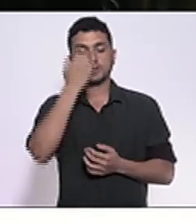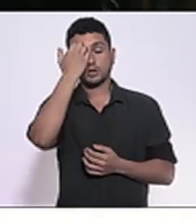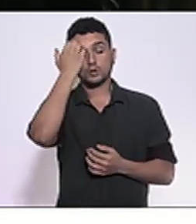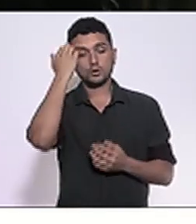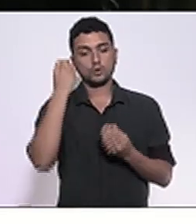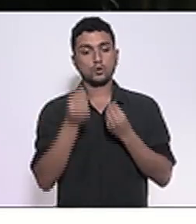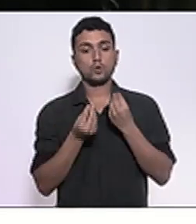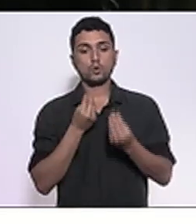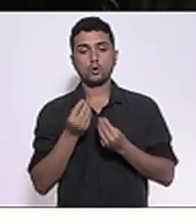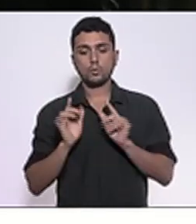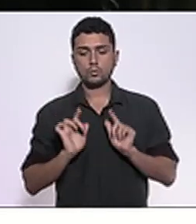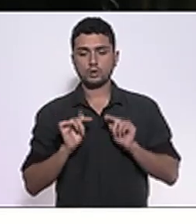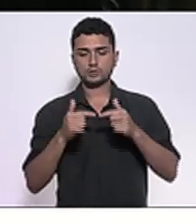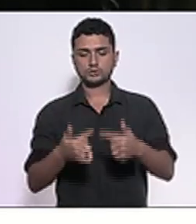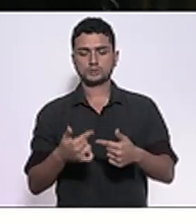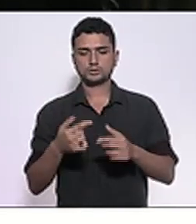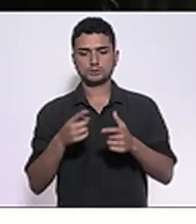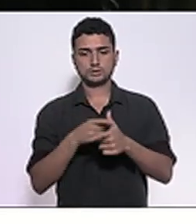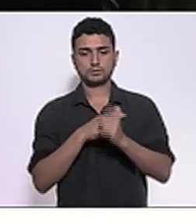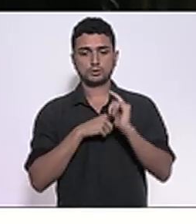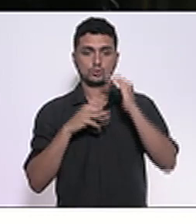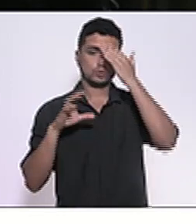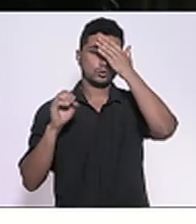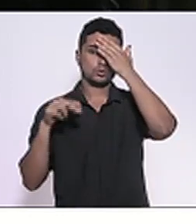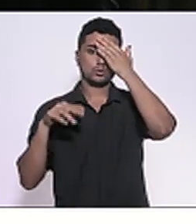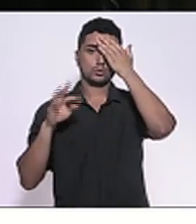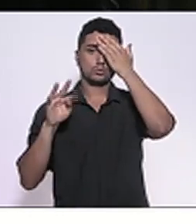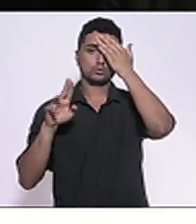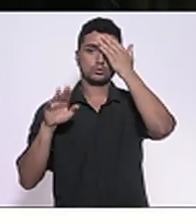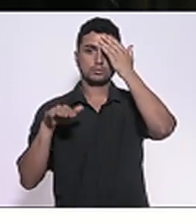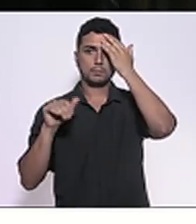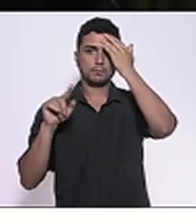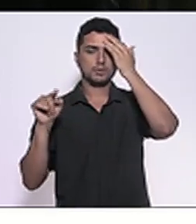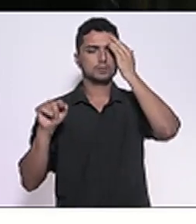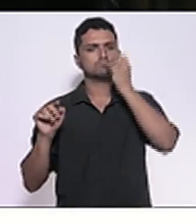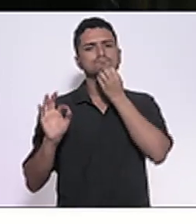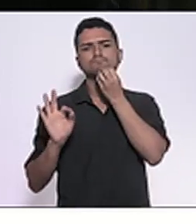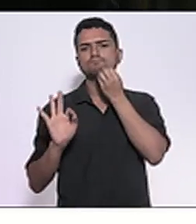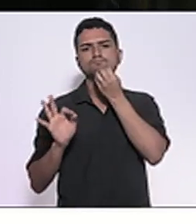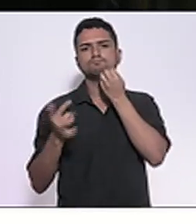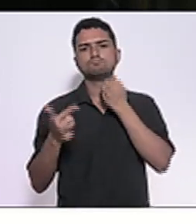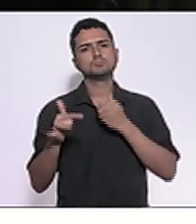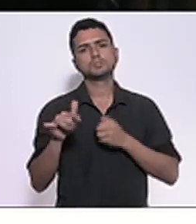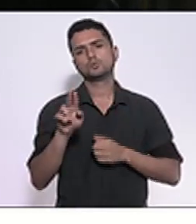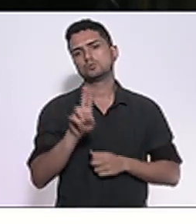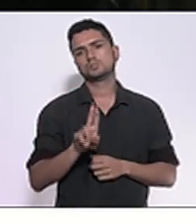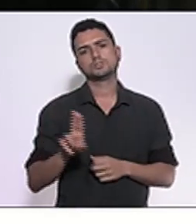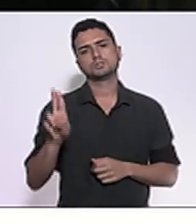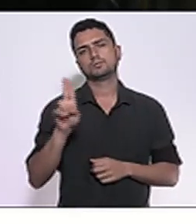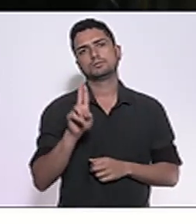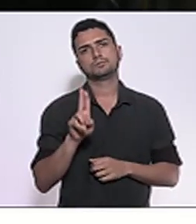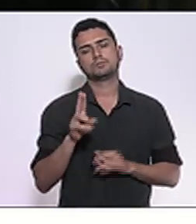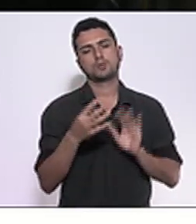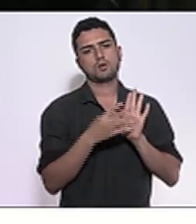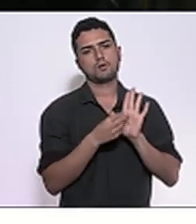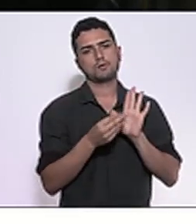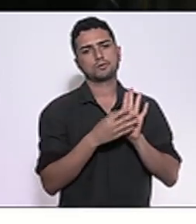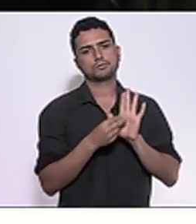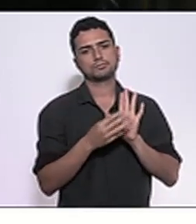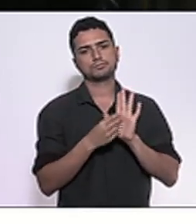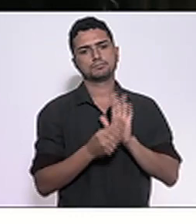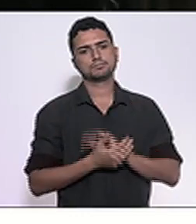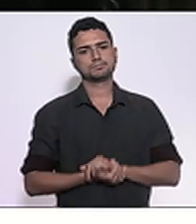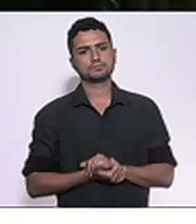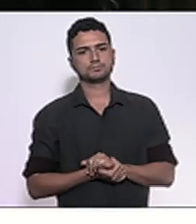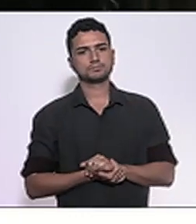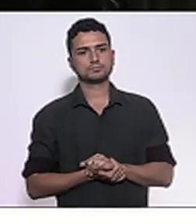proceder com o devedor contumaz. Não está usando esse rótulo, mas se trata